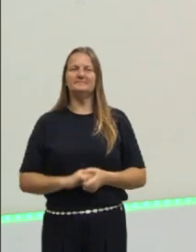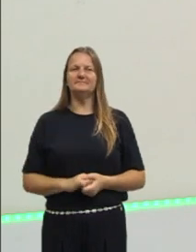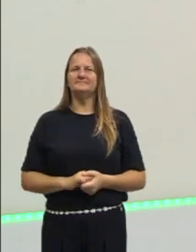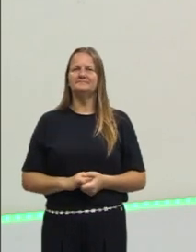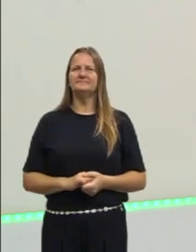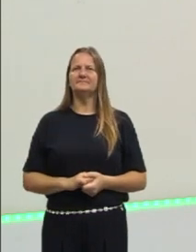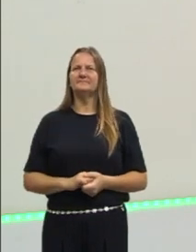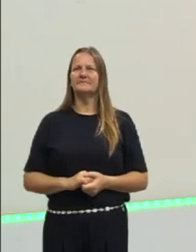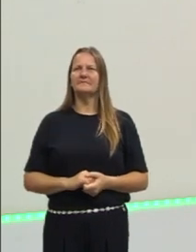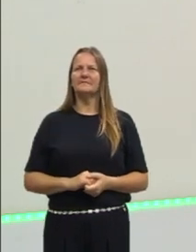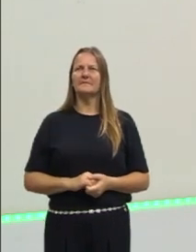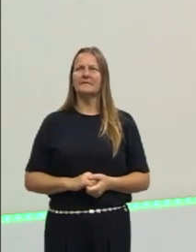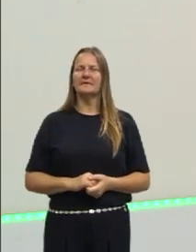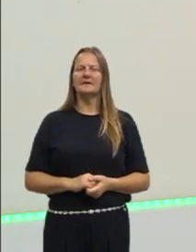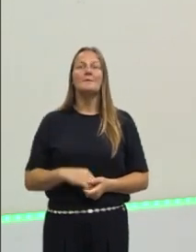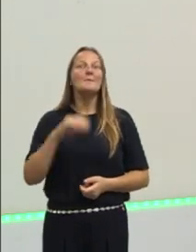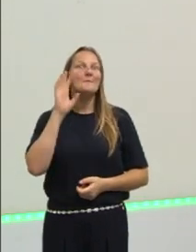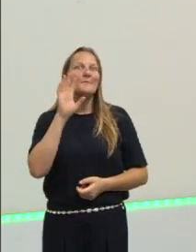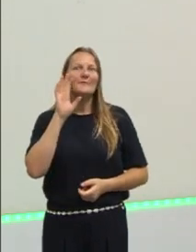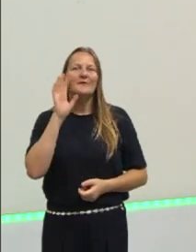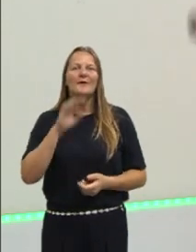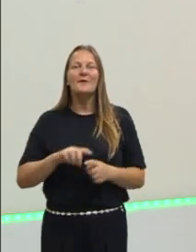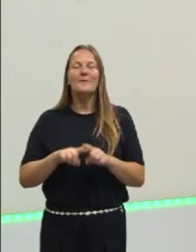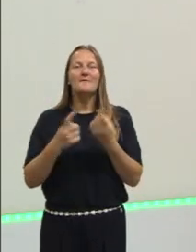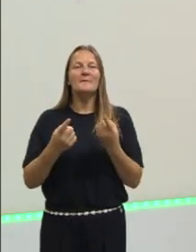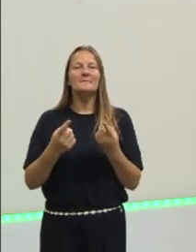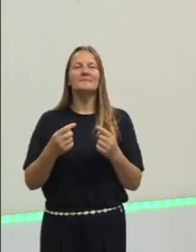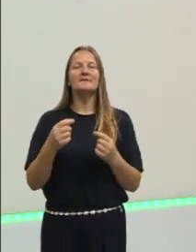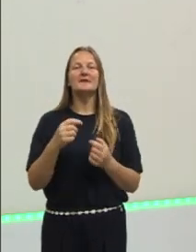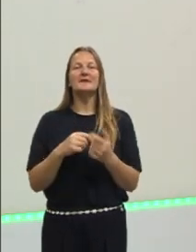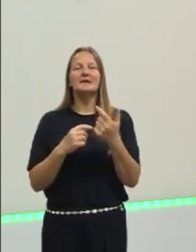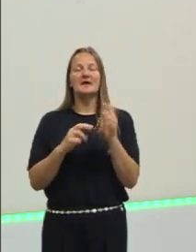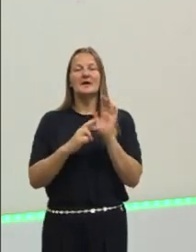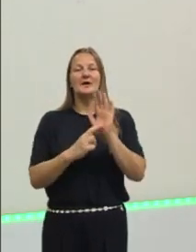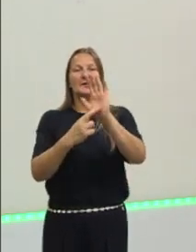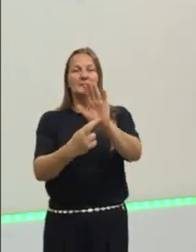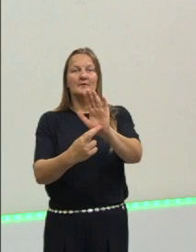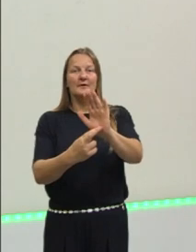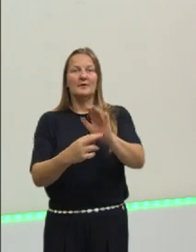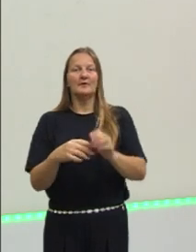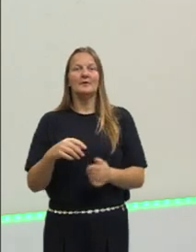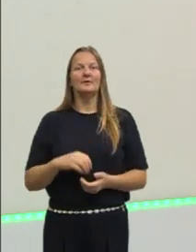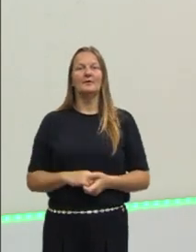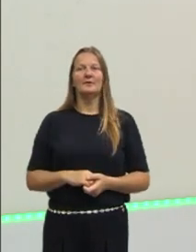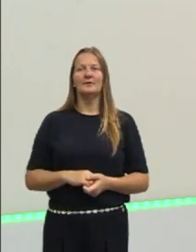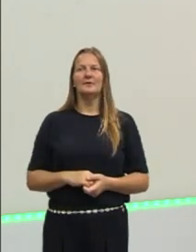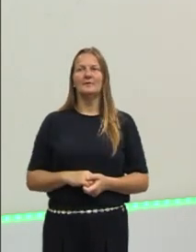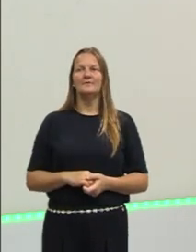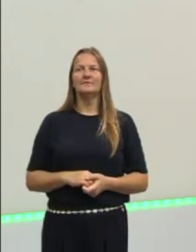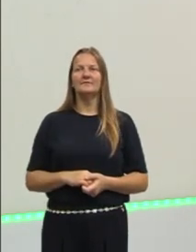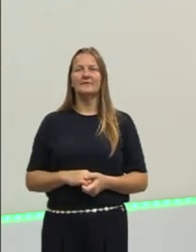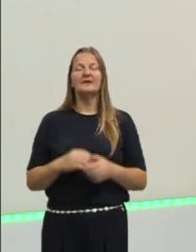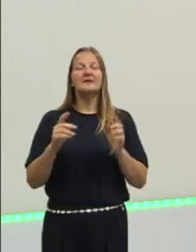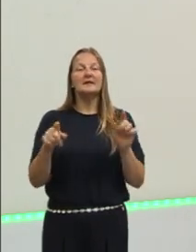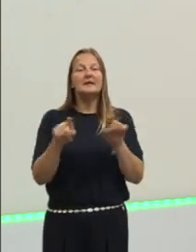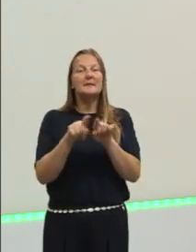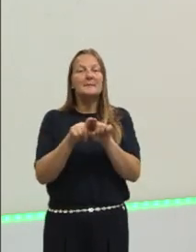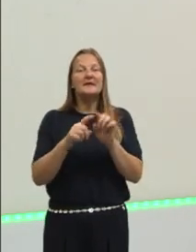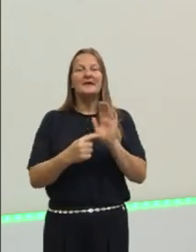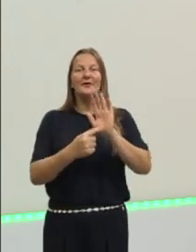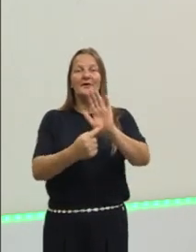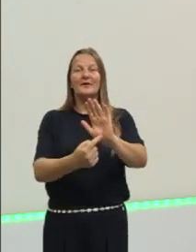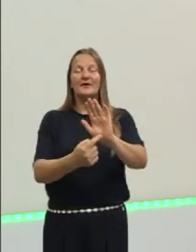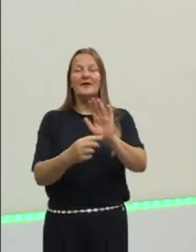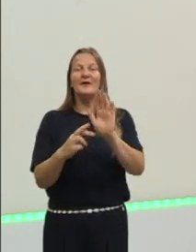certeiro né Lu muito legal gente assim como a Lu representou o Ezequiel eu tô aqui representando também